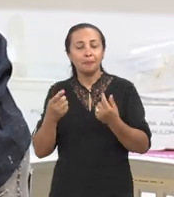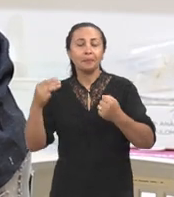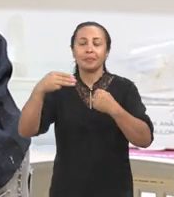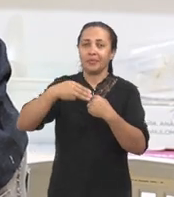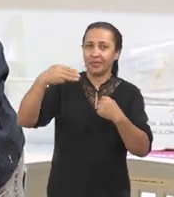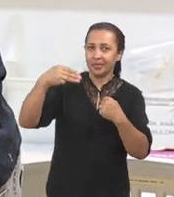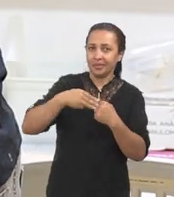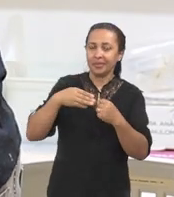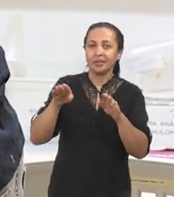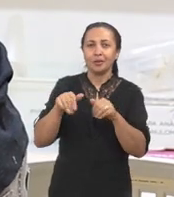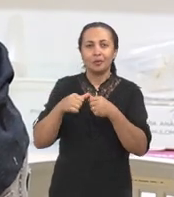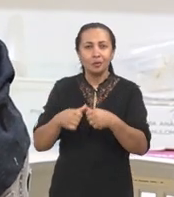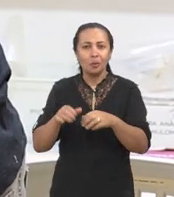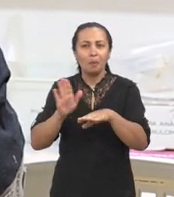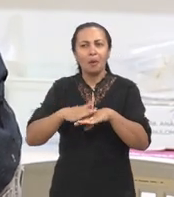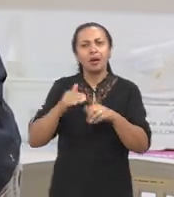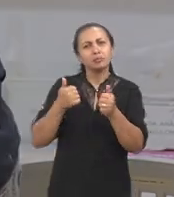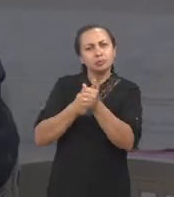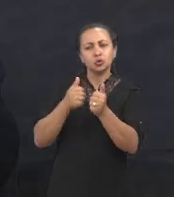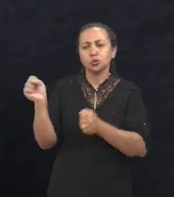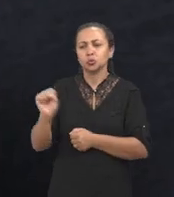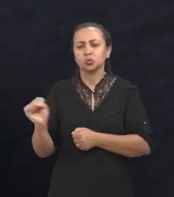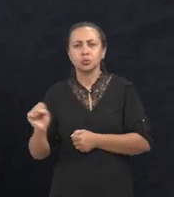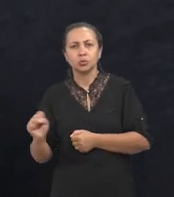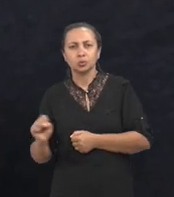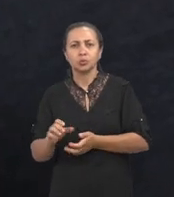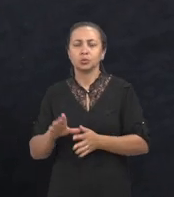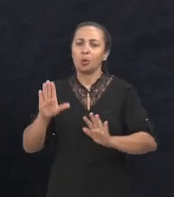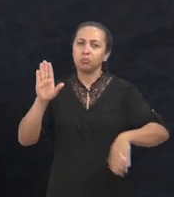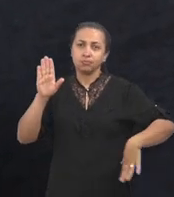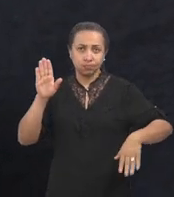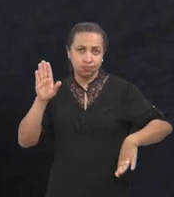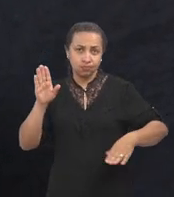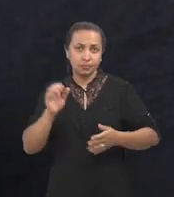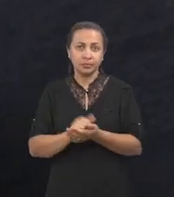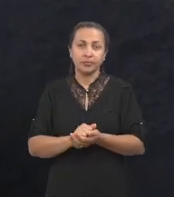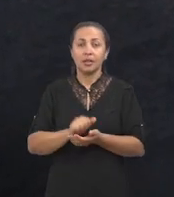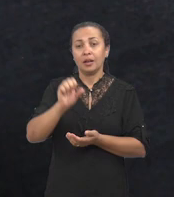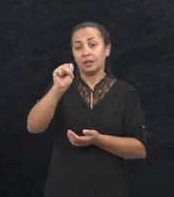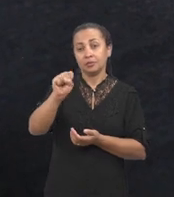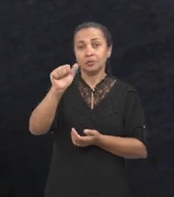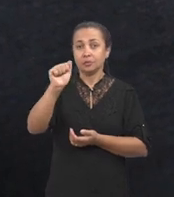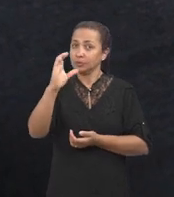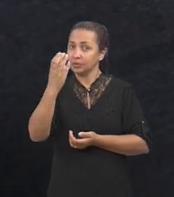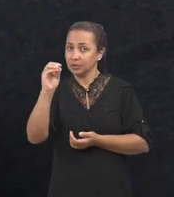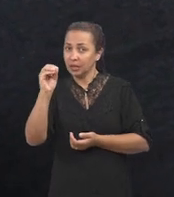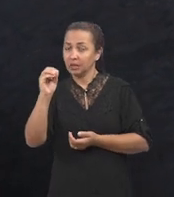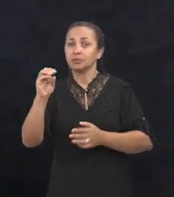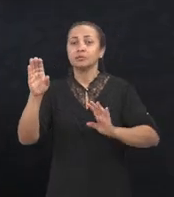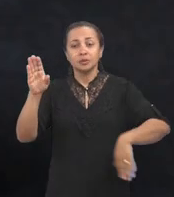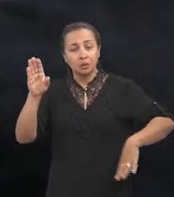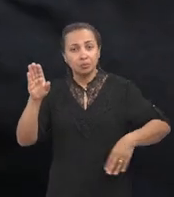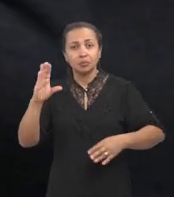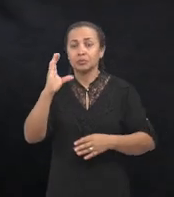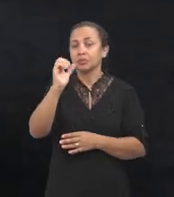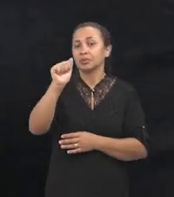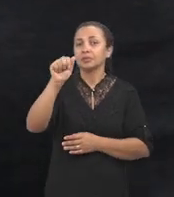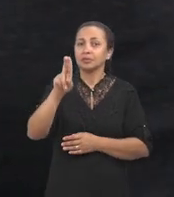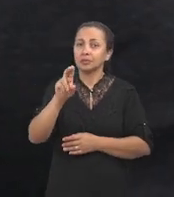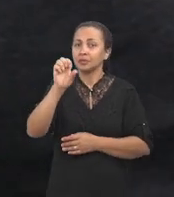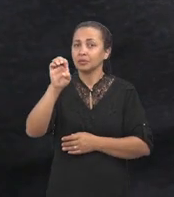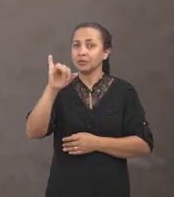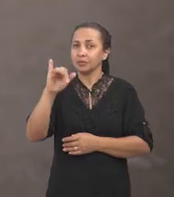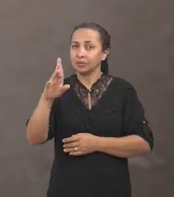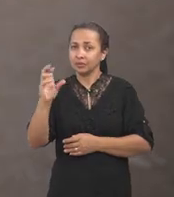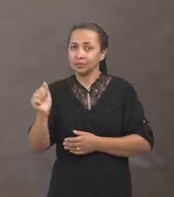no mestrado pouco mais no litoral sul basicamente até estrada é a praia do Saco da Praia do abaís